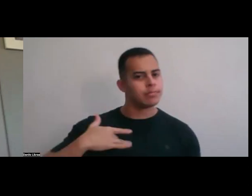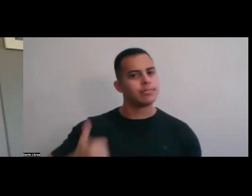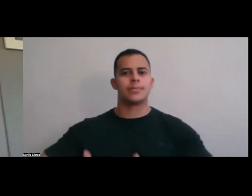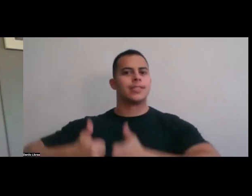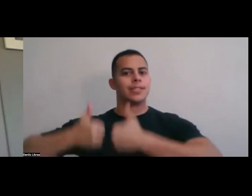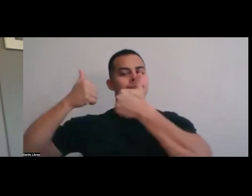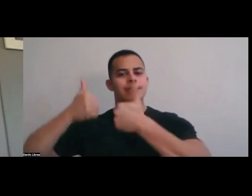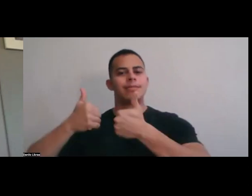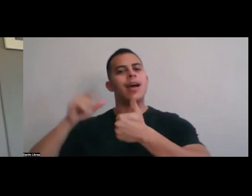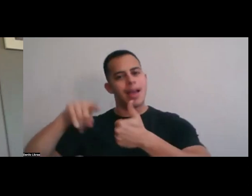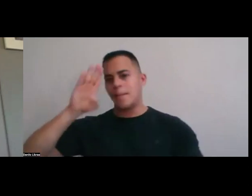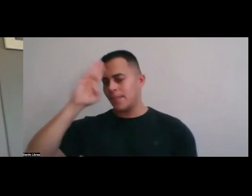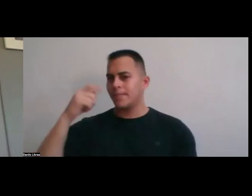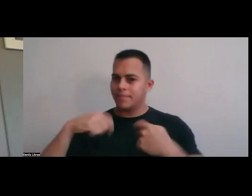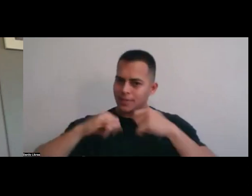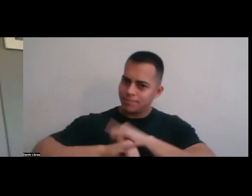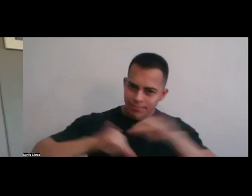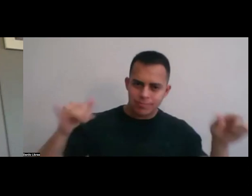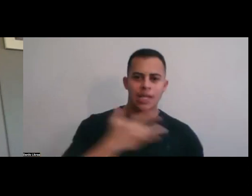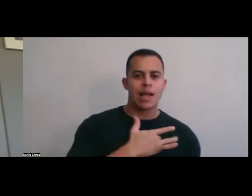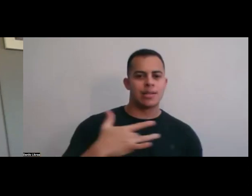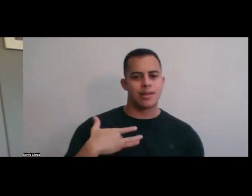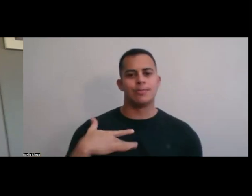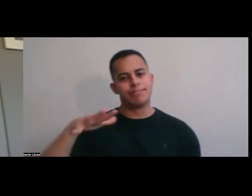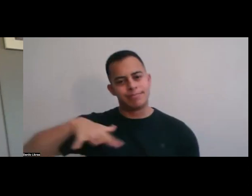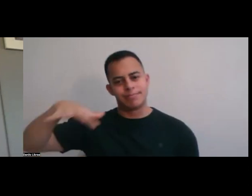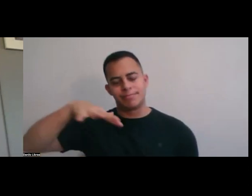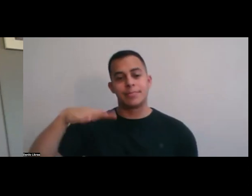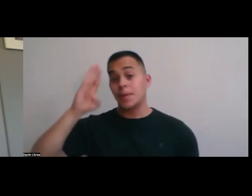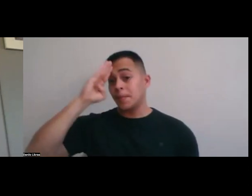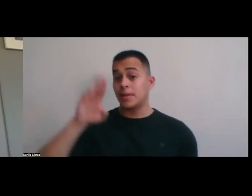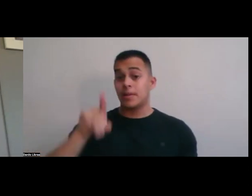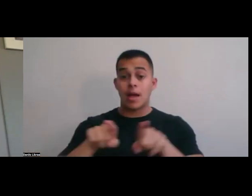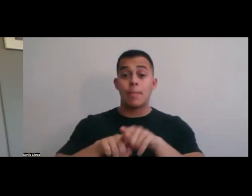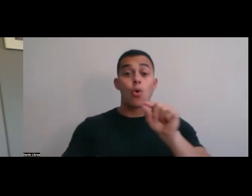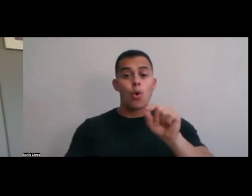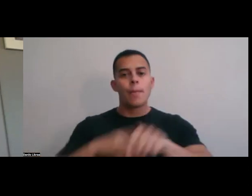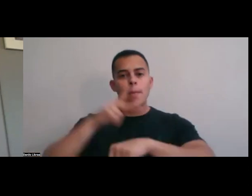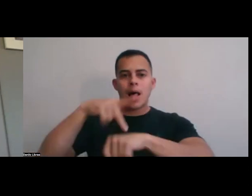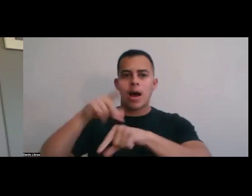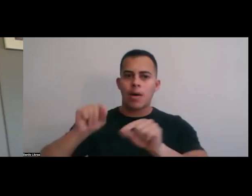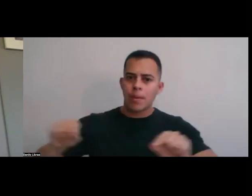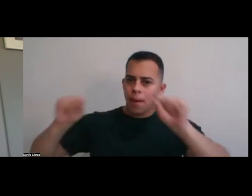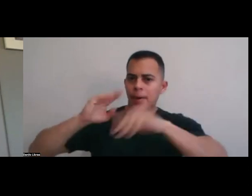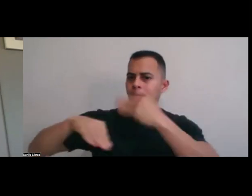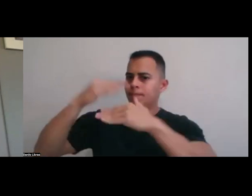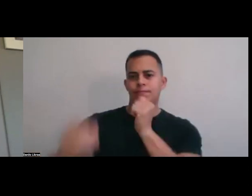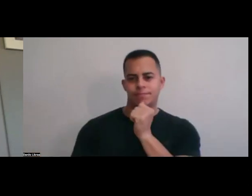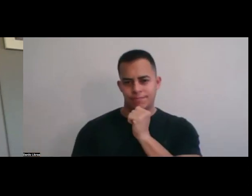questão de saúde pública, né? E acho que isso é muito Exatamente. importante para países que, né, menos desenvolvidos, mais